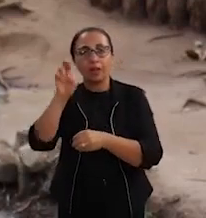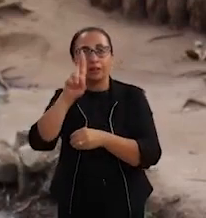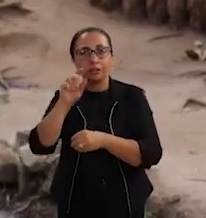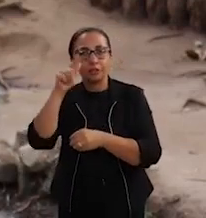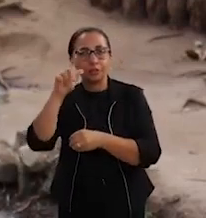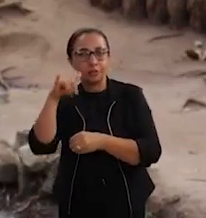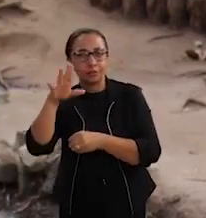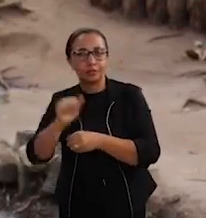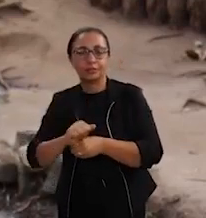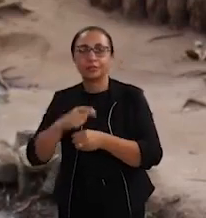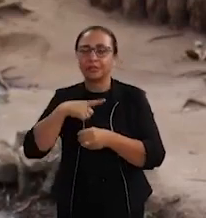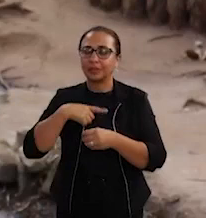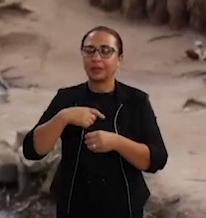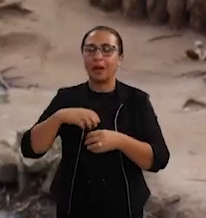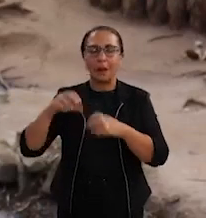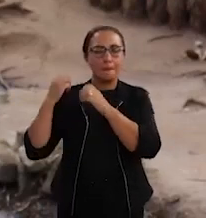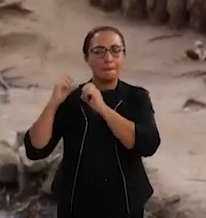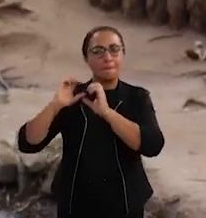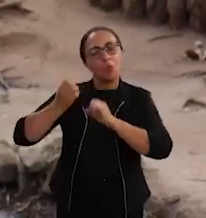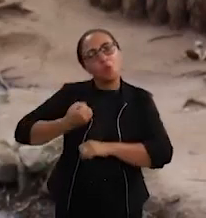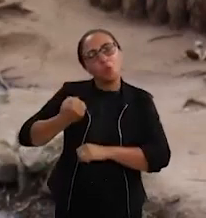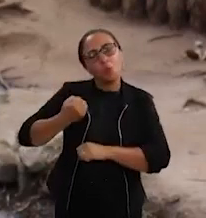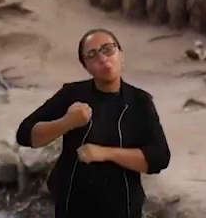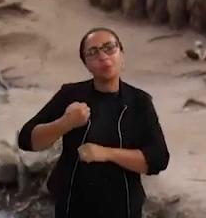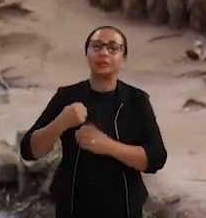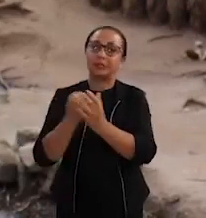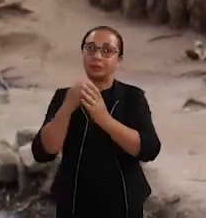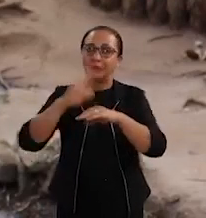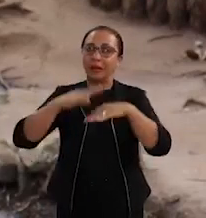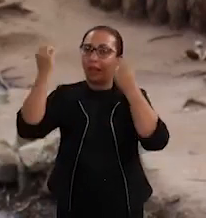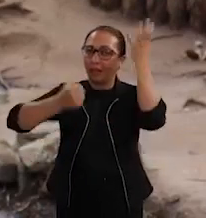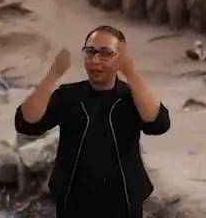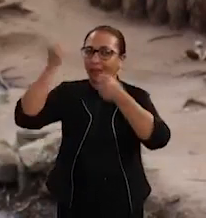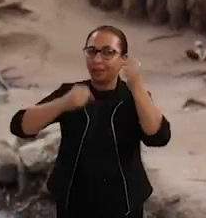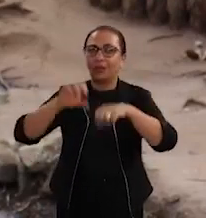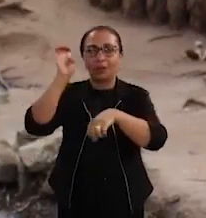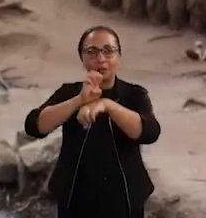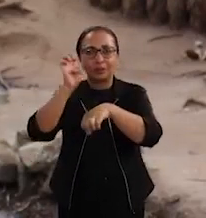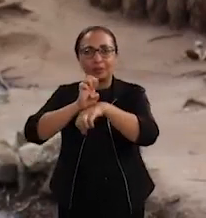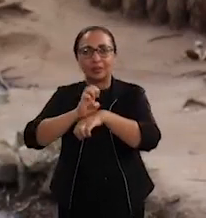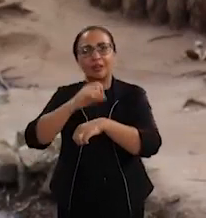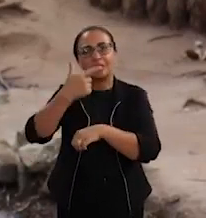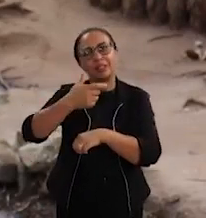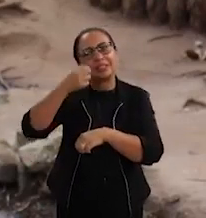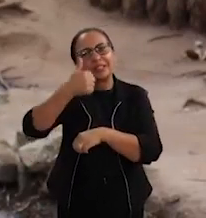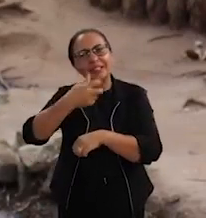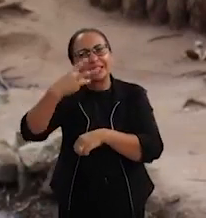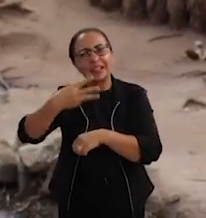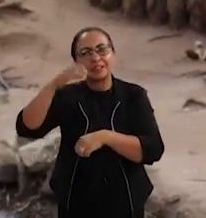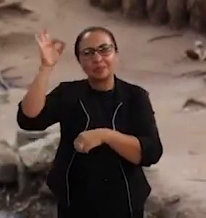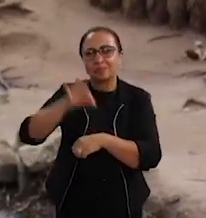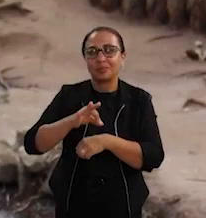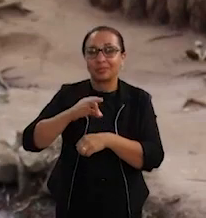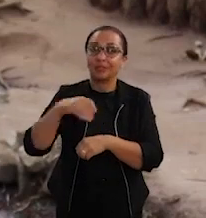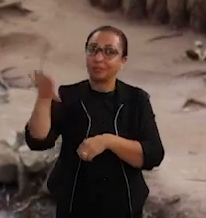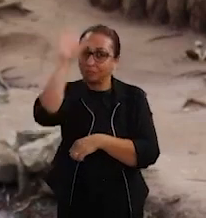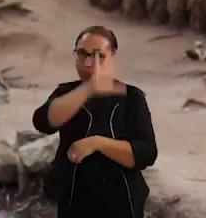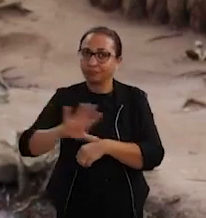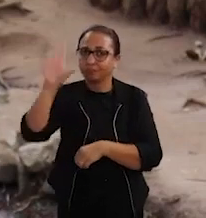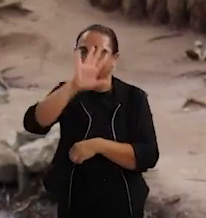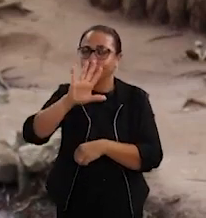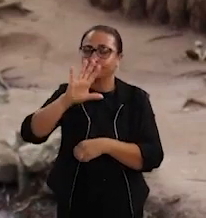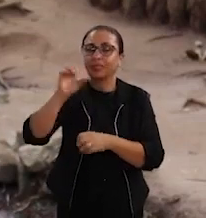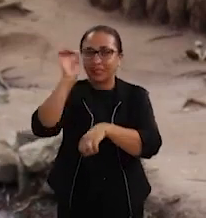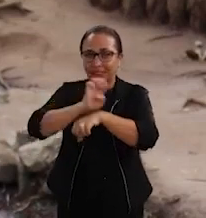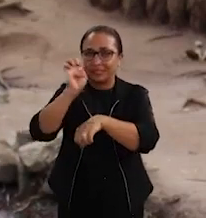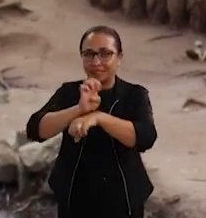Sergipe, carrega o status de maior bacia leiteira do estado. Em 2020, a cidade respondeu por 13% do leite produzido em